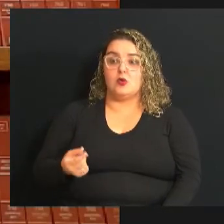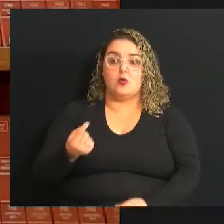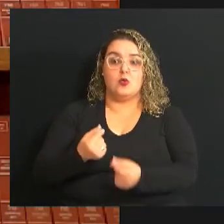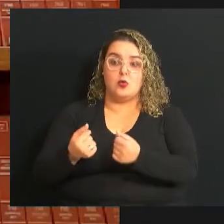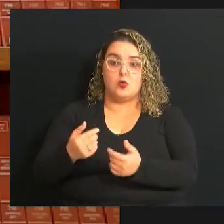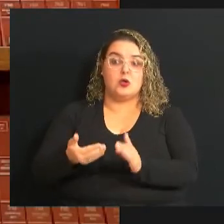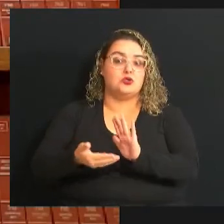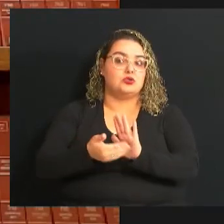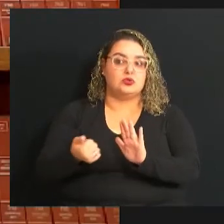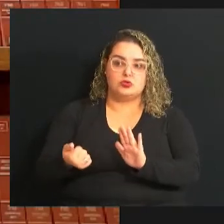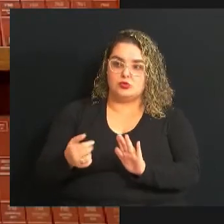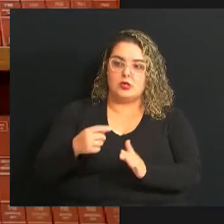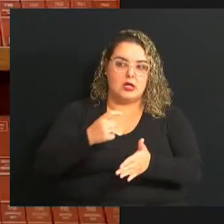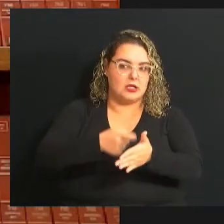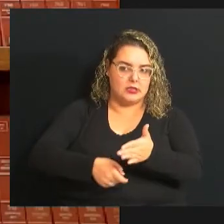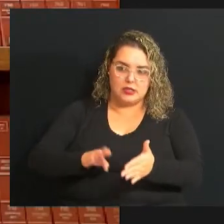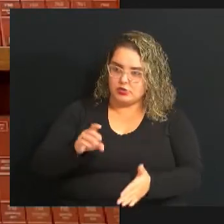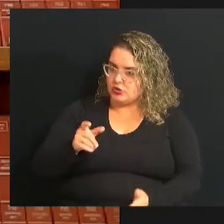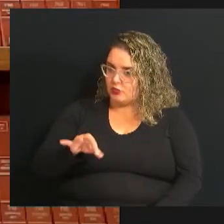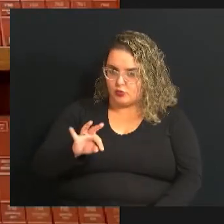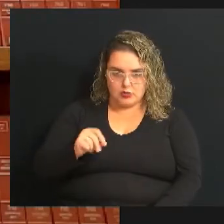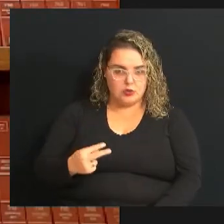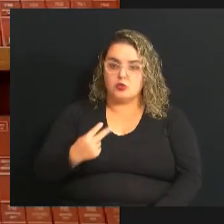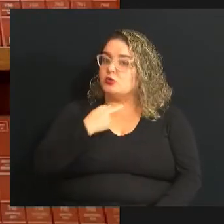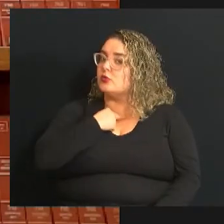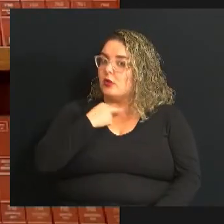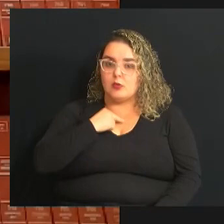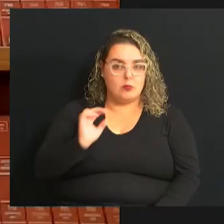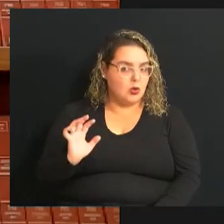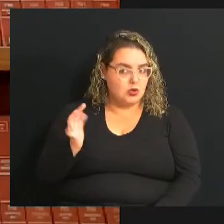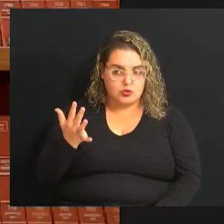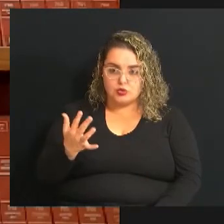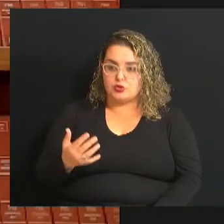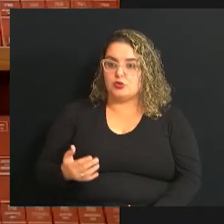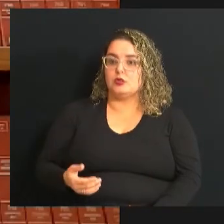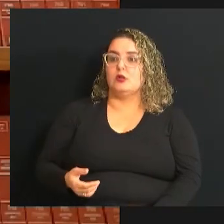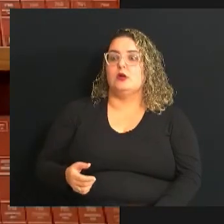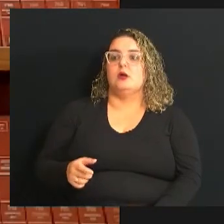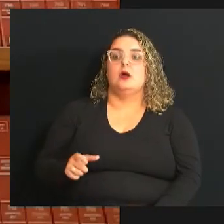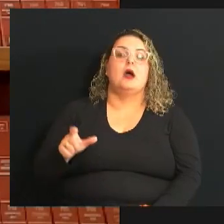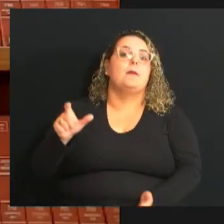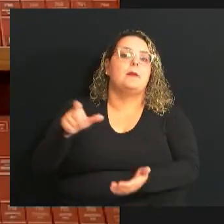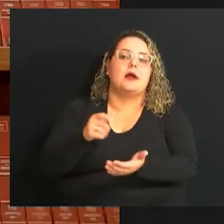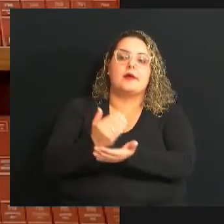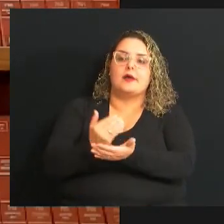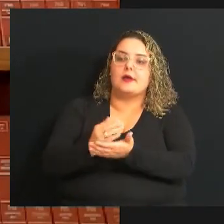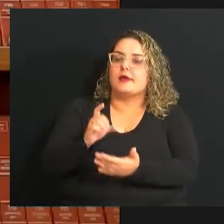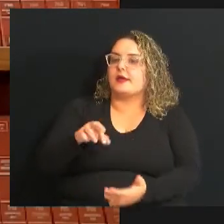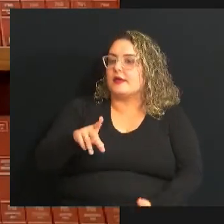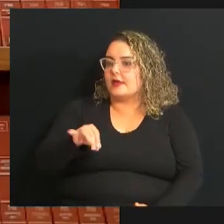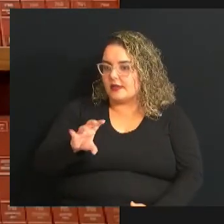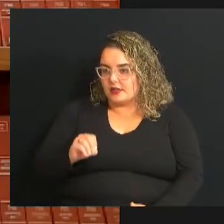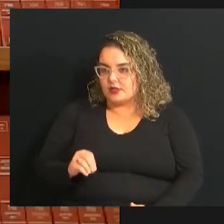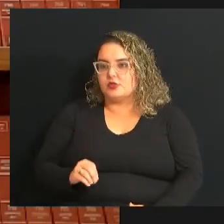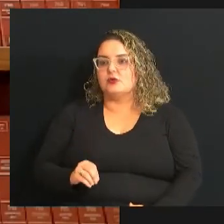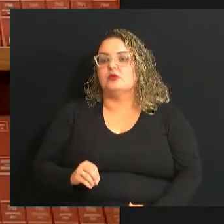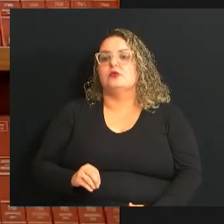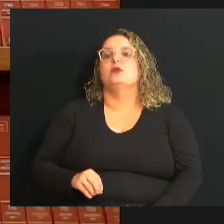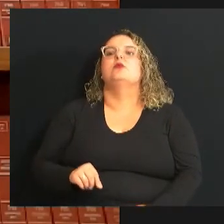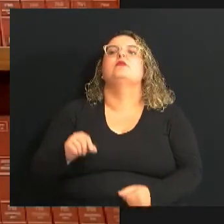no caso, será amanhã aqui no Brasil. Porém, o brasileiro, com a sua criatividade, até amplia,